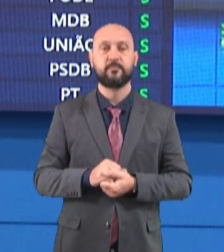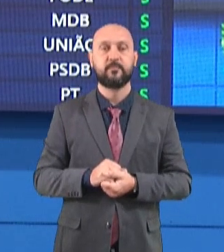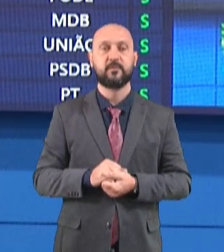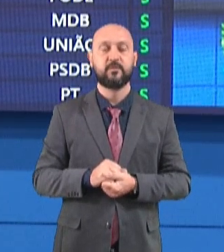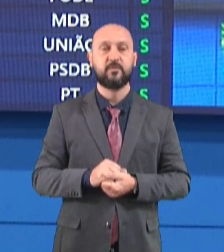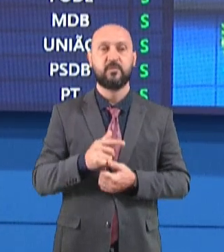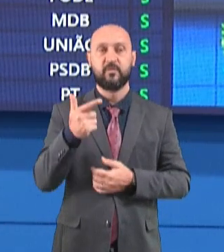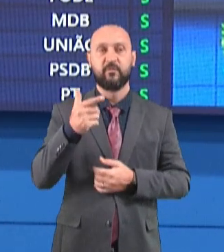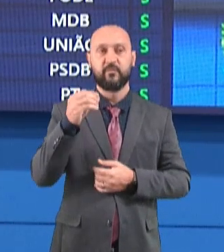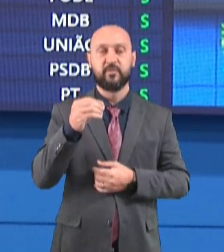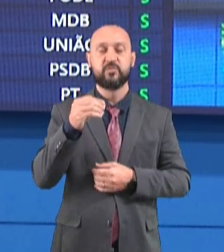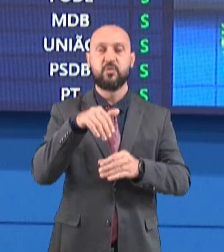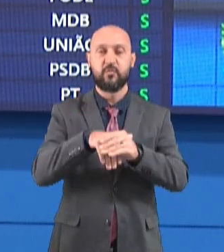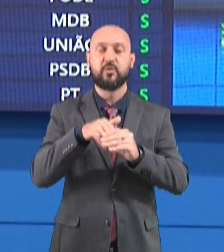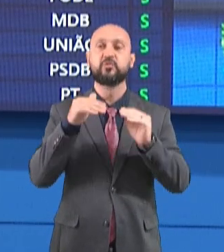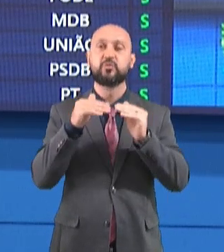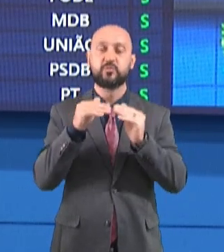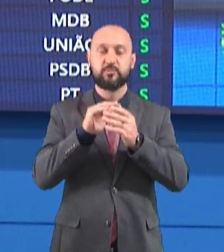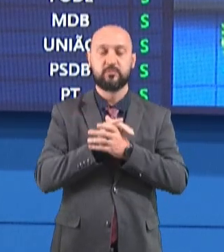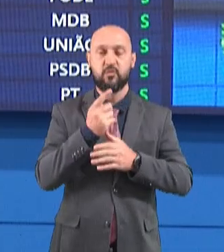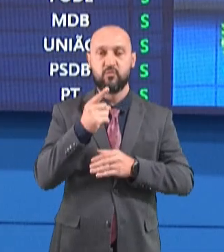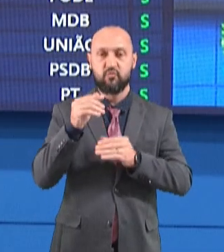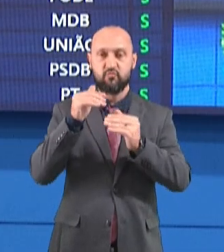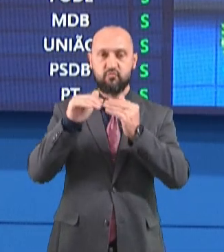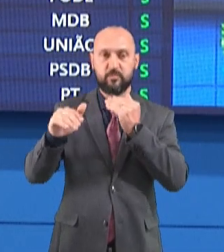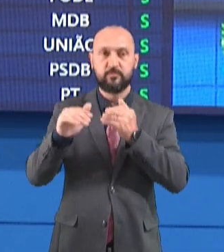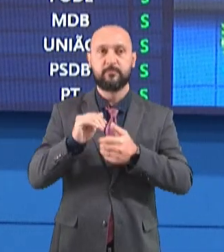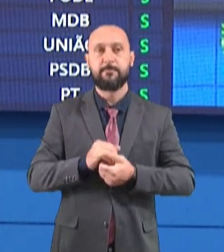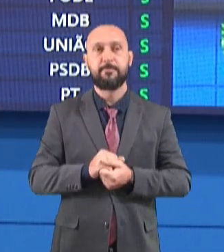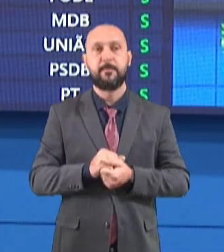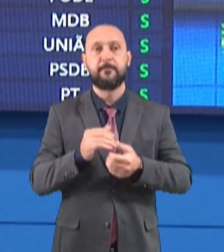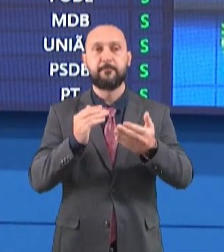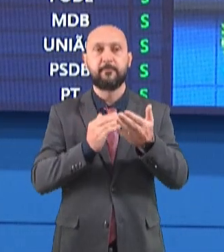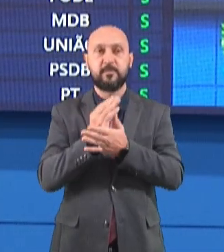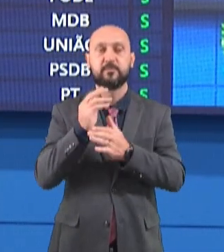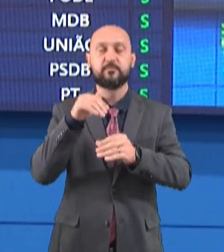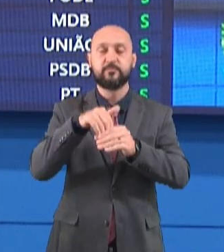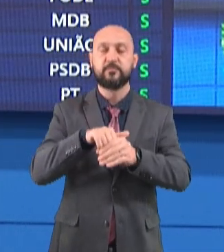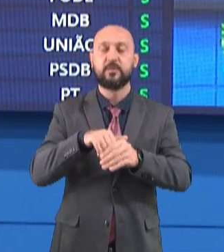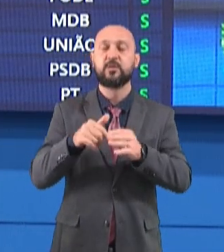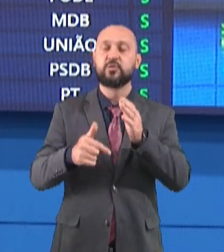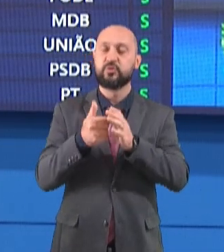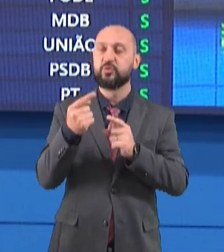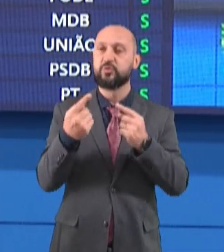São 20 votos favoráveis e 1 voto contrário. Aprovado, o projeto vai à segunda discussão.